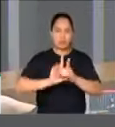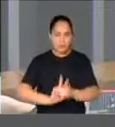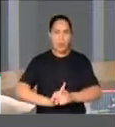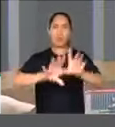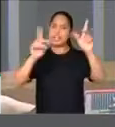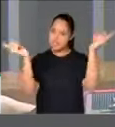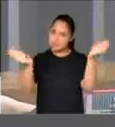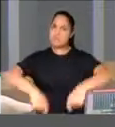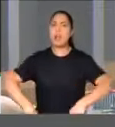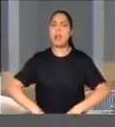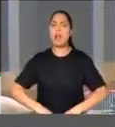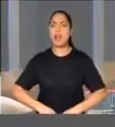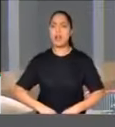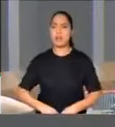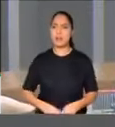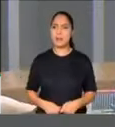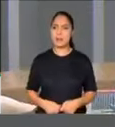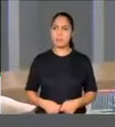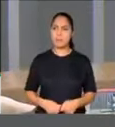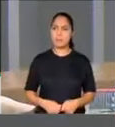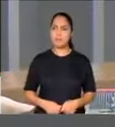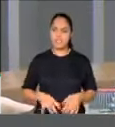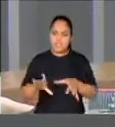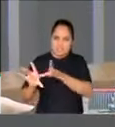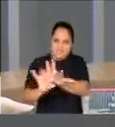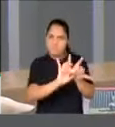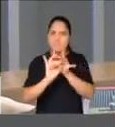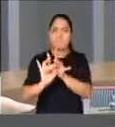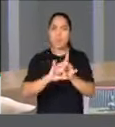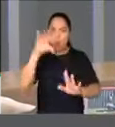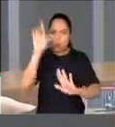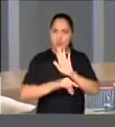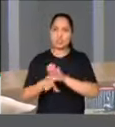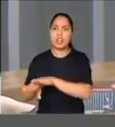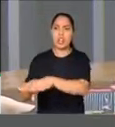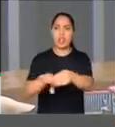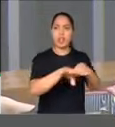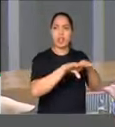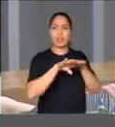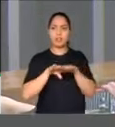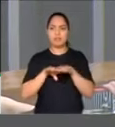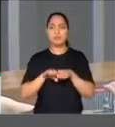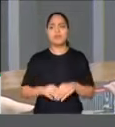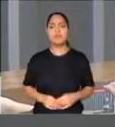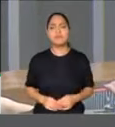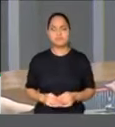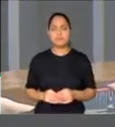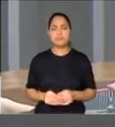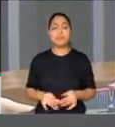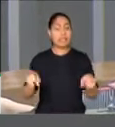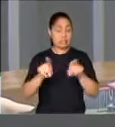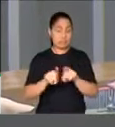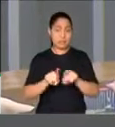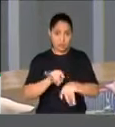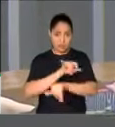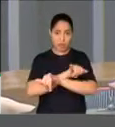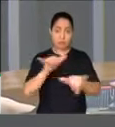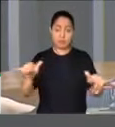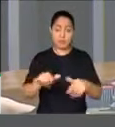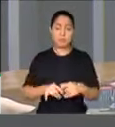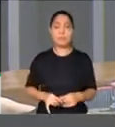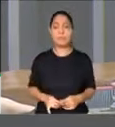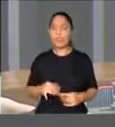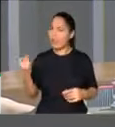efetive e equalize o direito de todos. E eu queria dizer que uma coisa